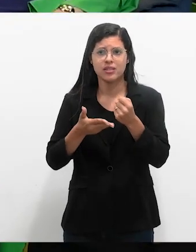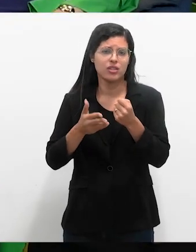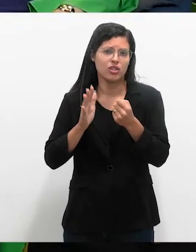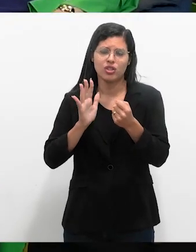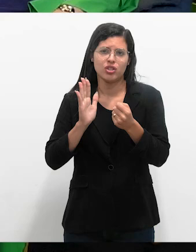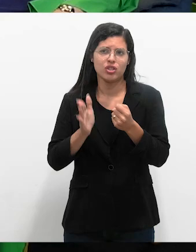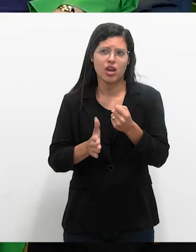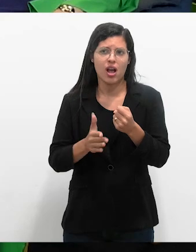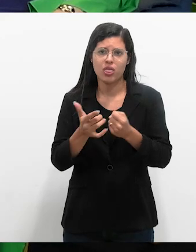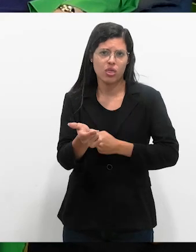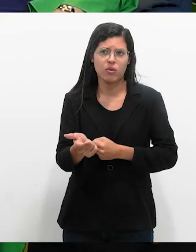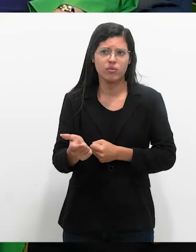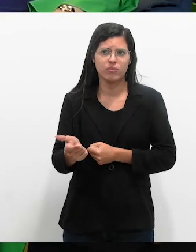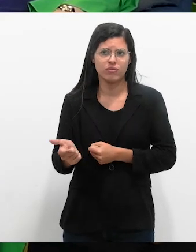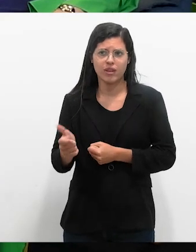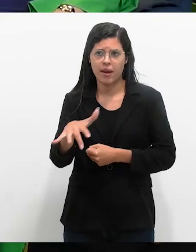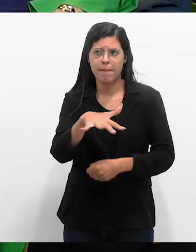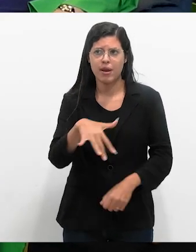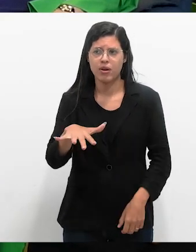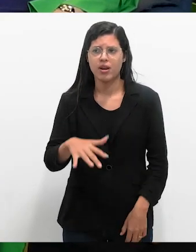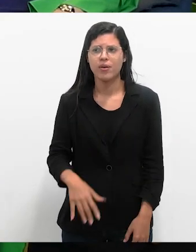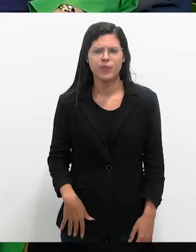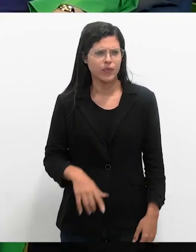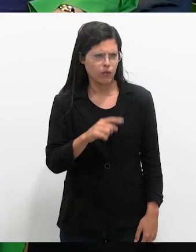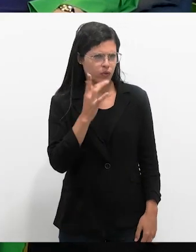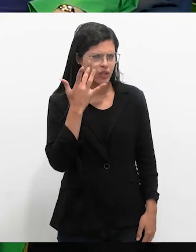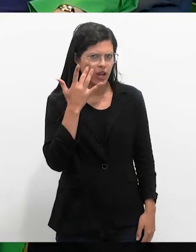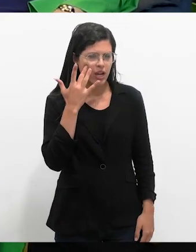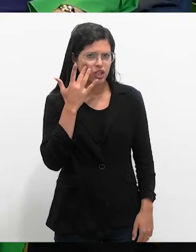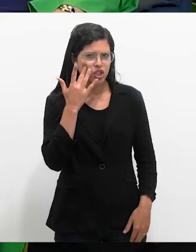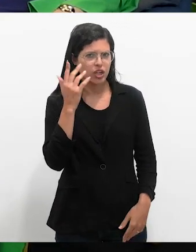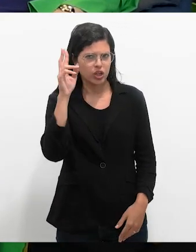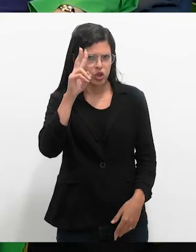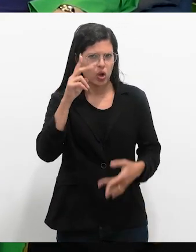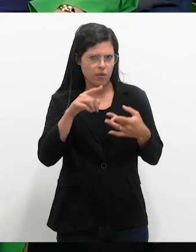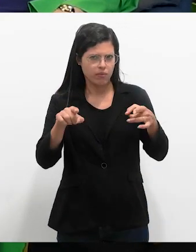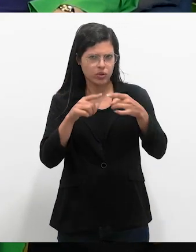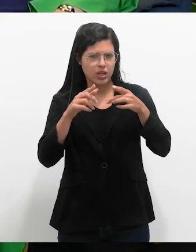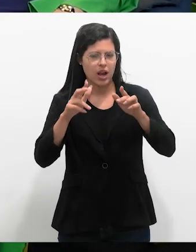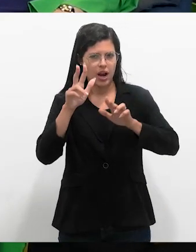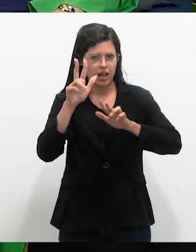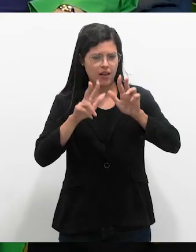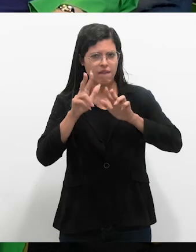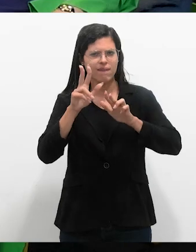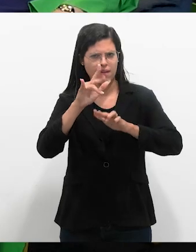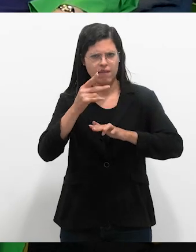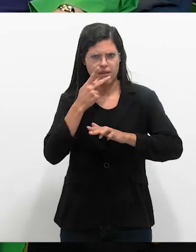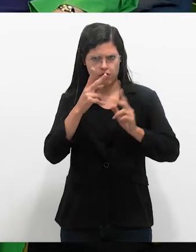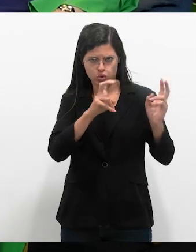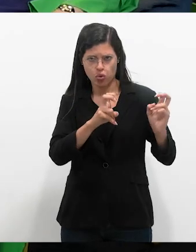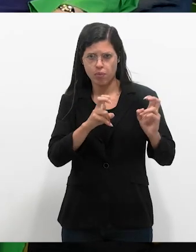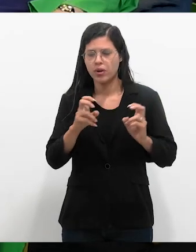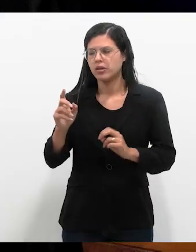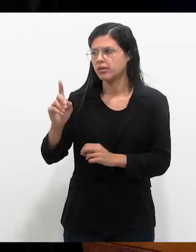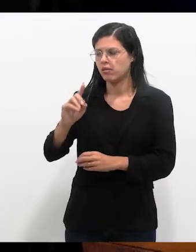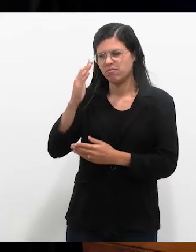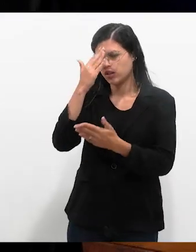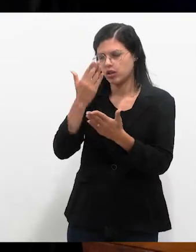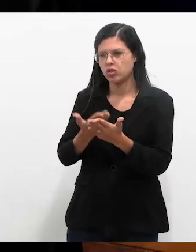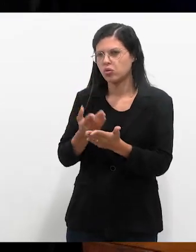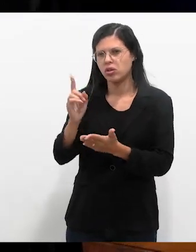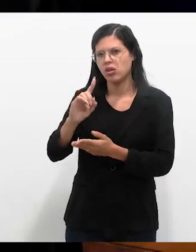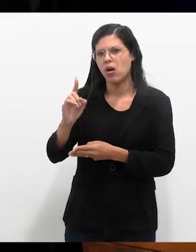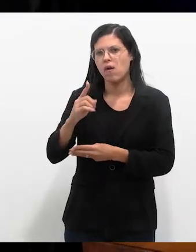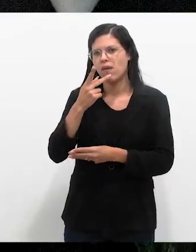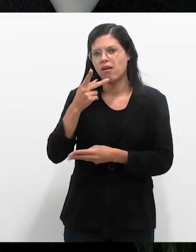não faz mais, não tem mais a sua maioria como religioso. Você acha que o enredo vai tocar nisso? Não, acredito que não. Acredito que vai falar muito mais da parte cubana